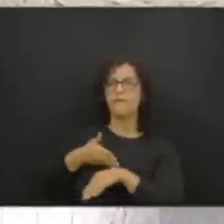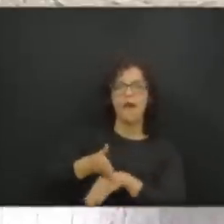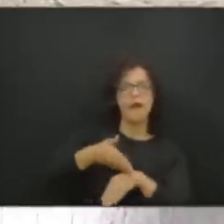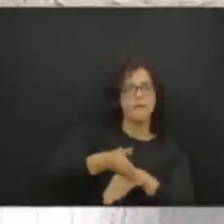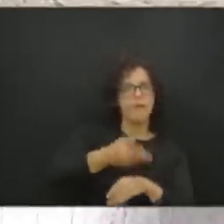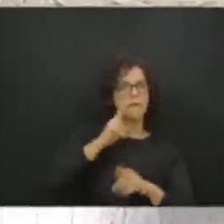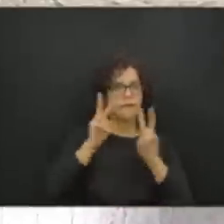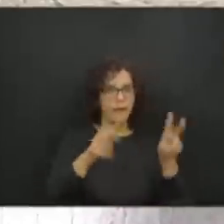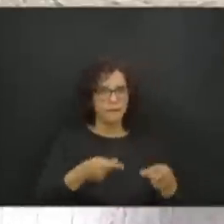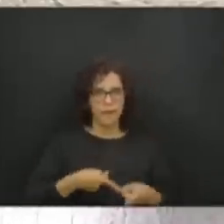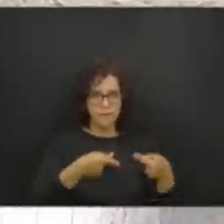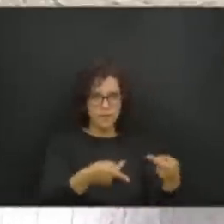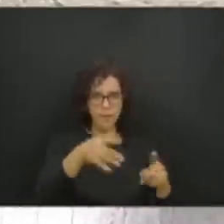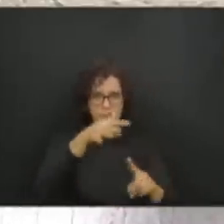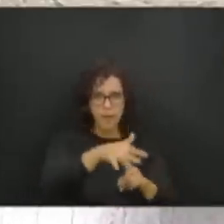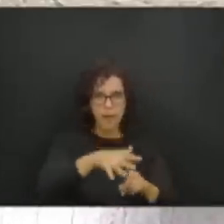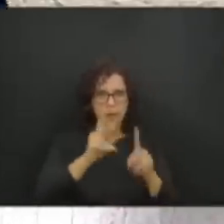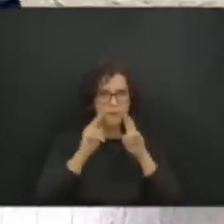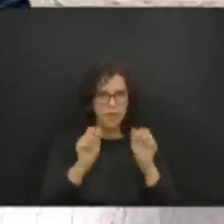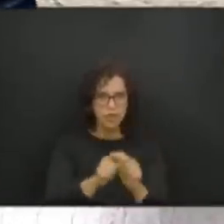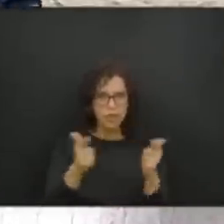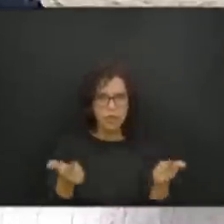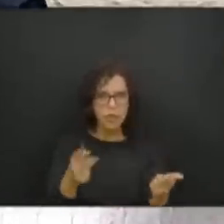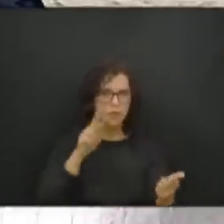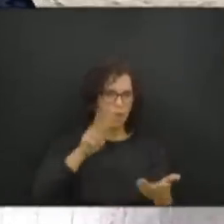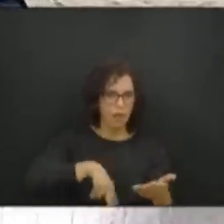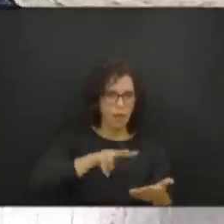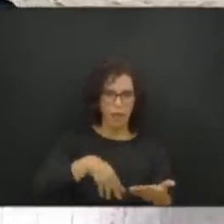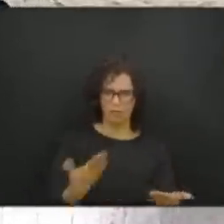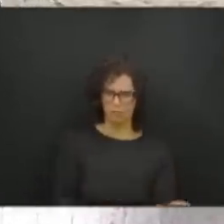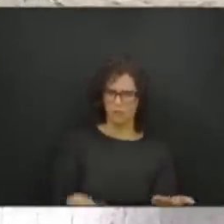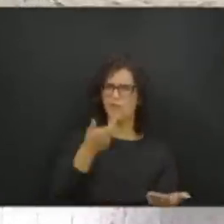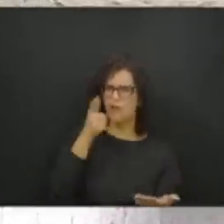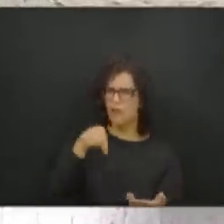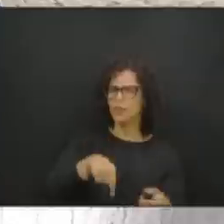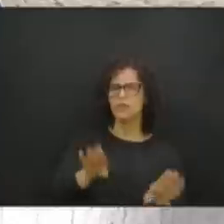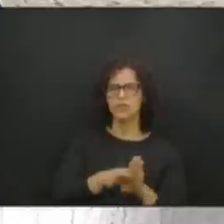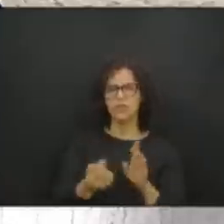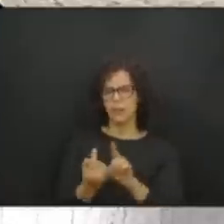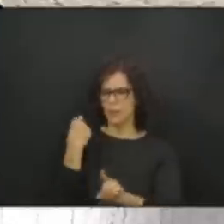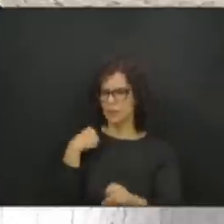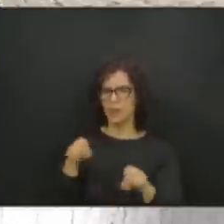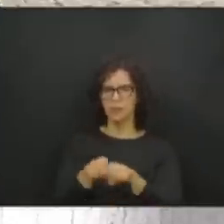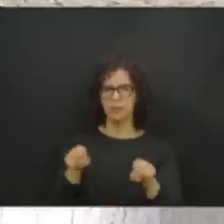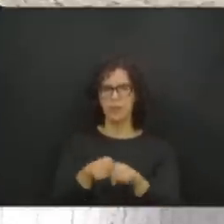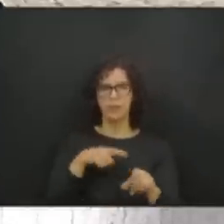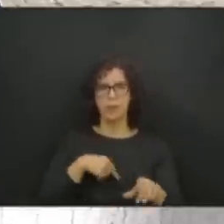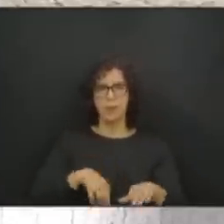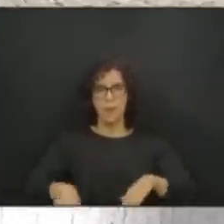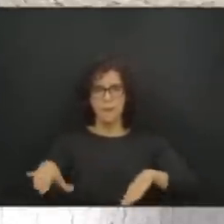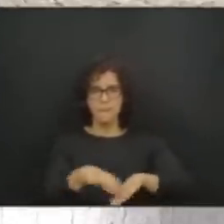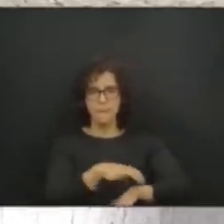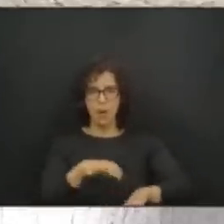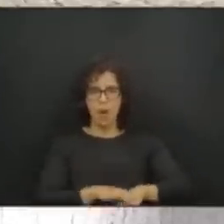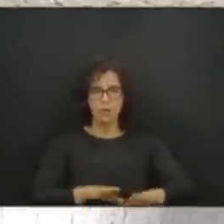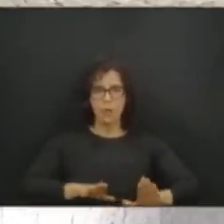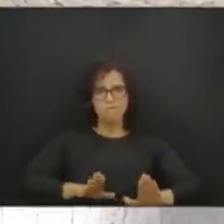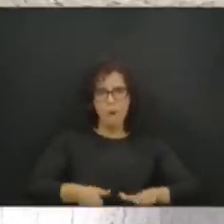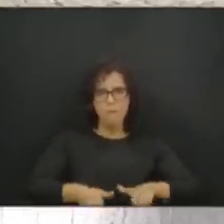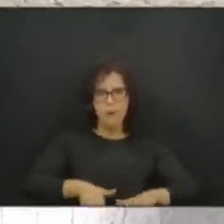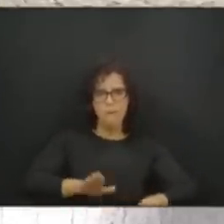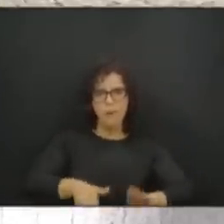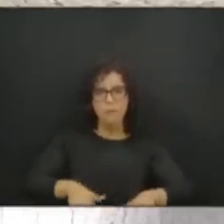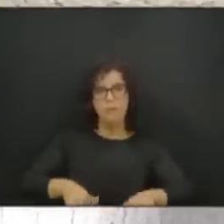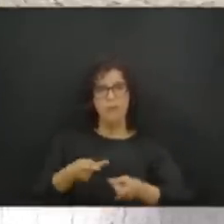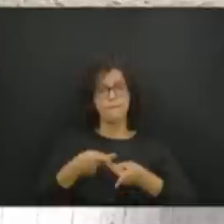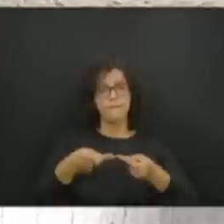Paraná e eu já disse aqui alguns dias atrás coloca uma botina no pé e anda o